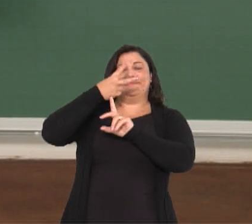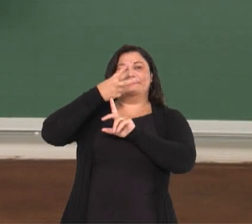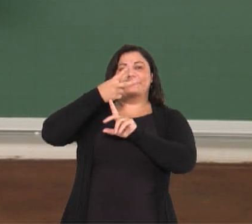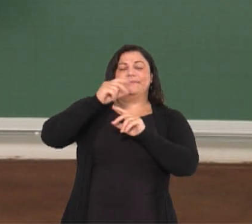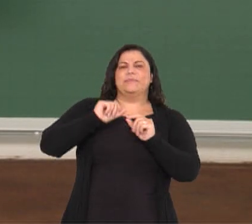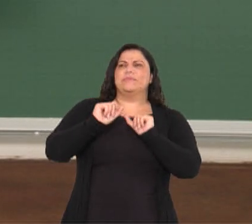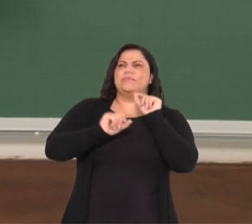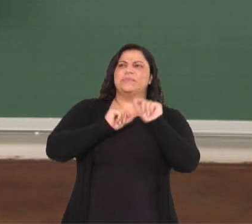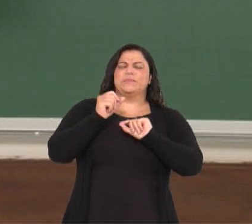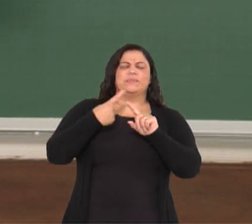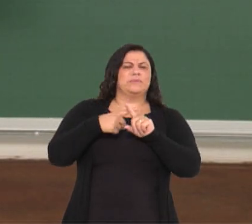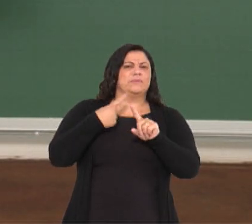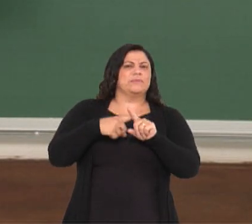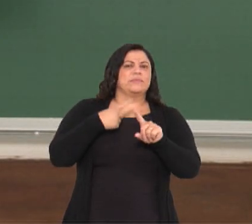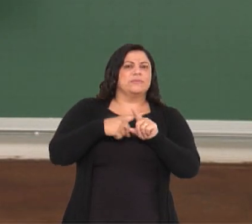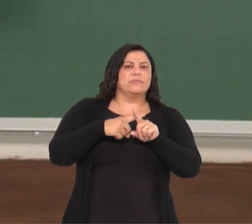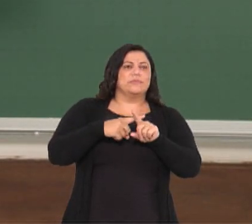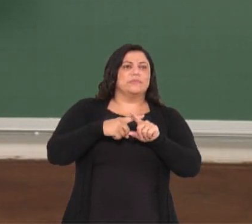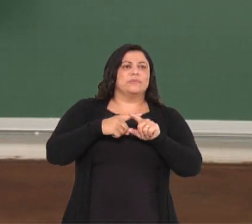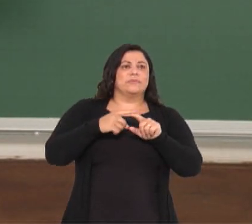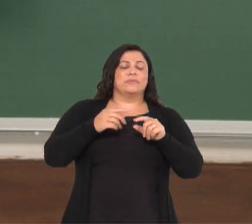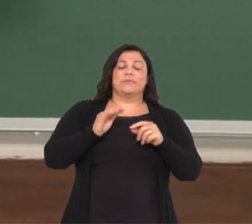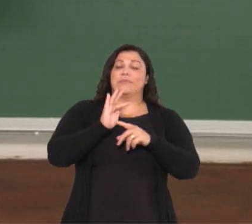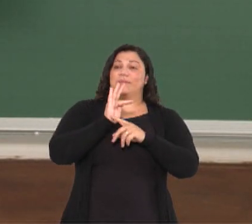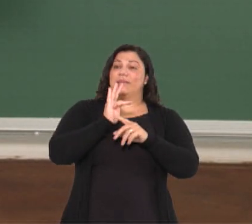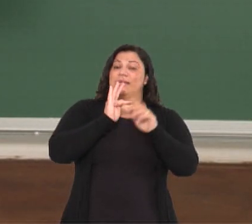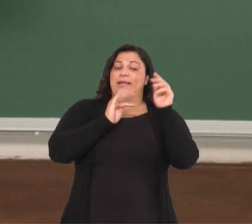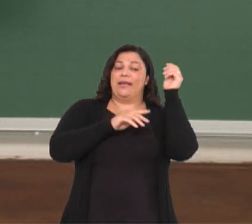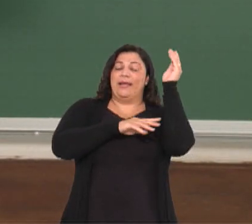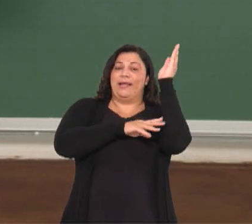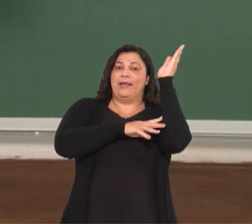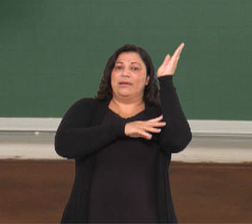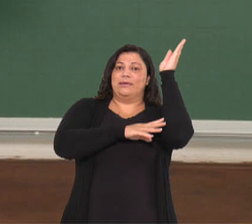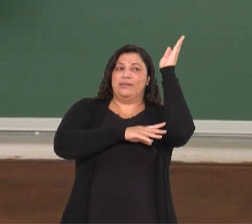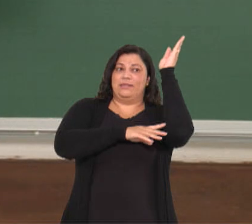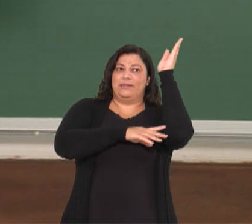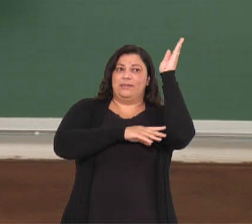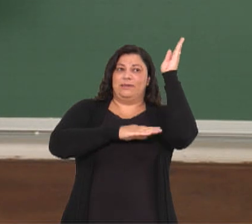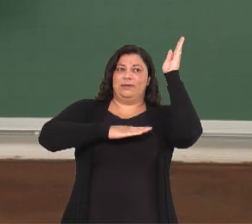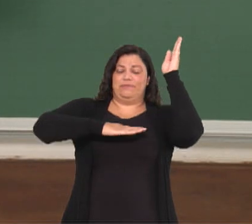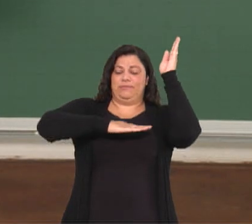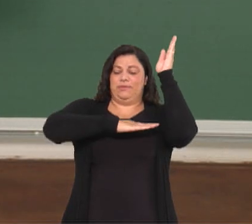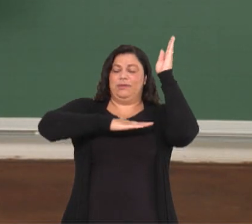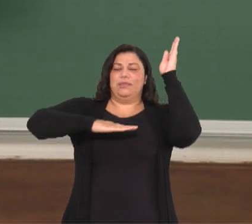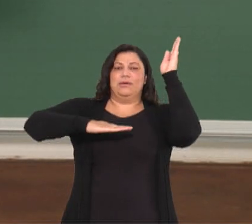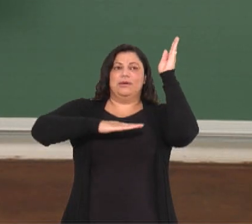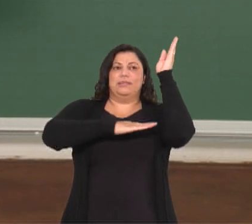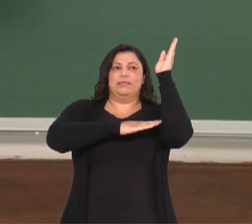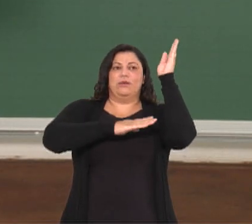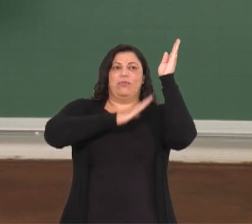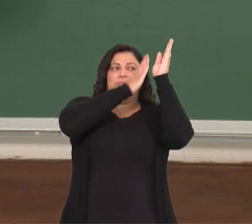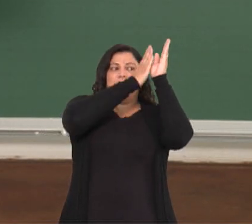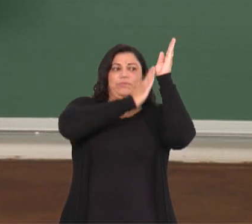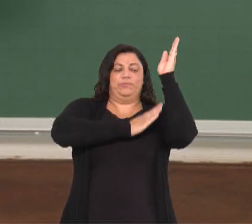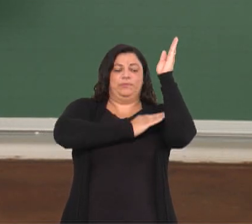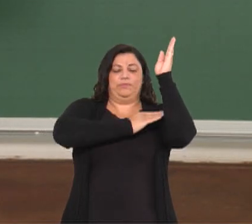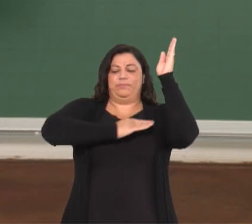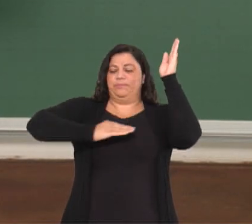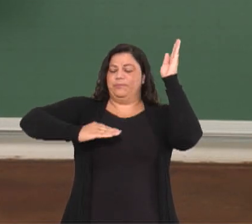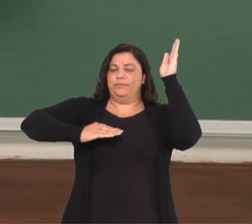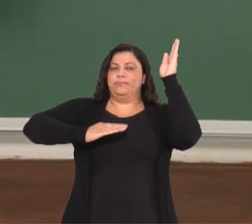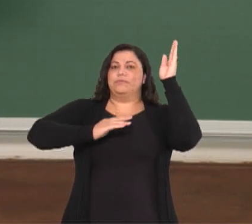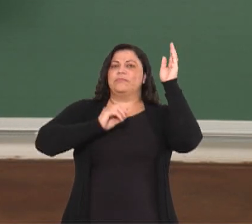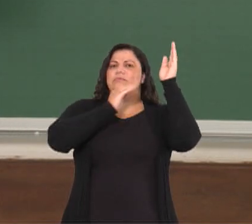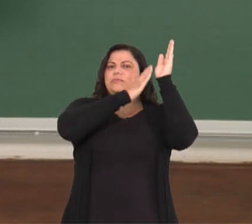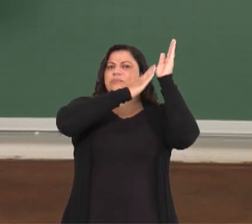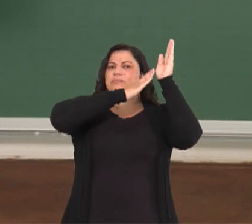muito bruscamente. E perceba que esse gráfico ele é do tipo linear. Perceba que aqui esse gráfico é uma diagonal. Então, como